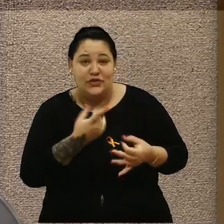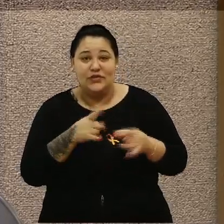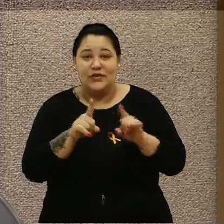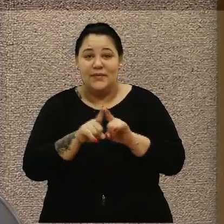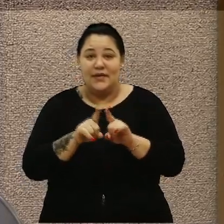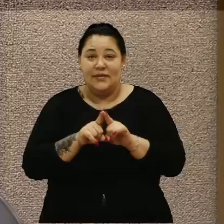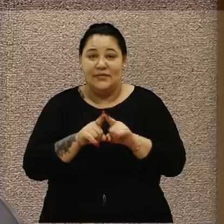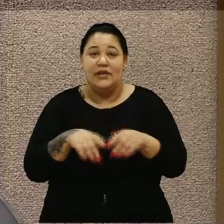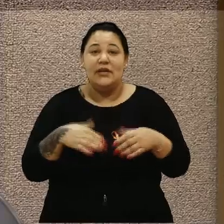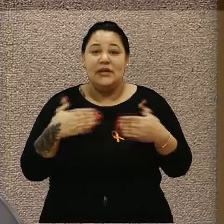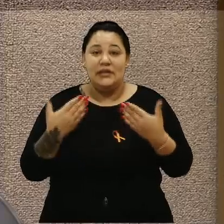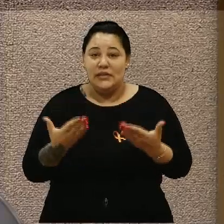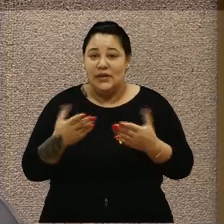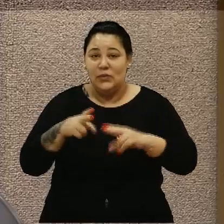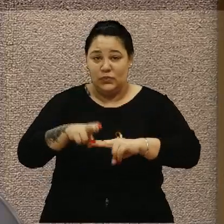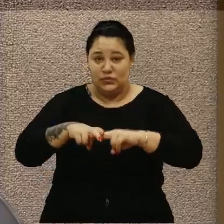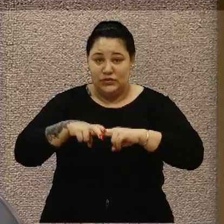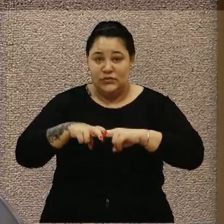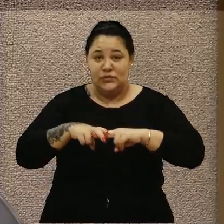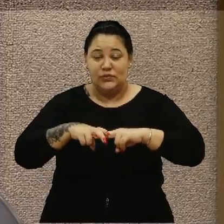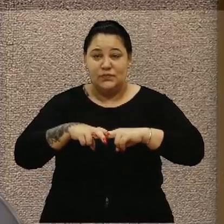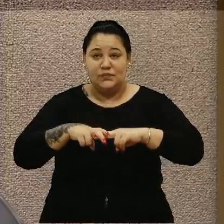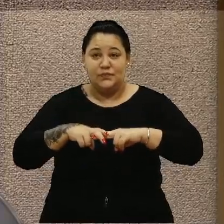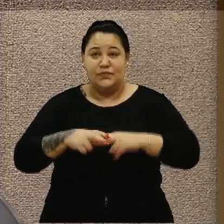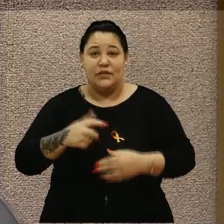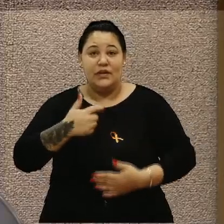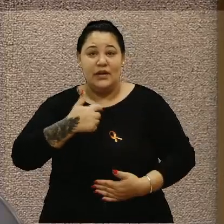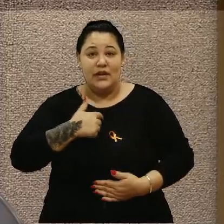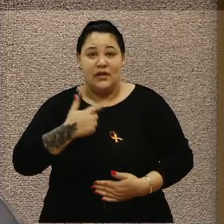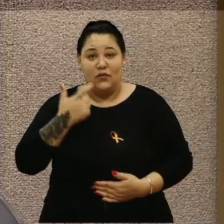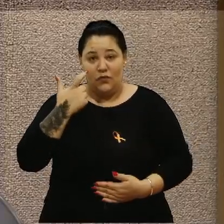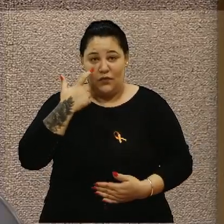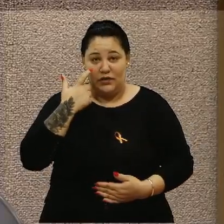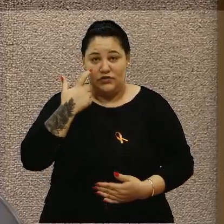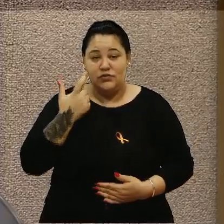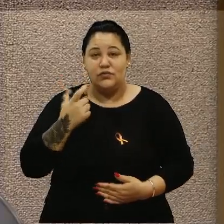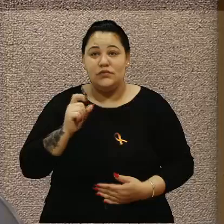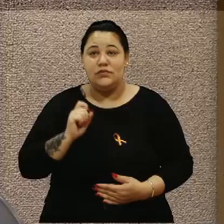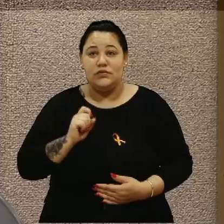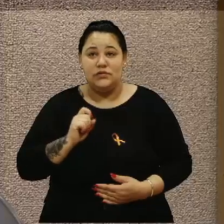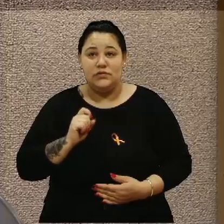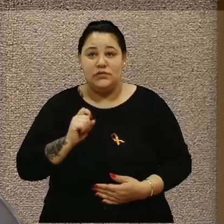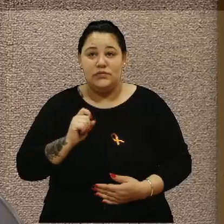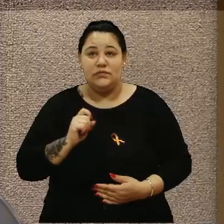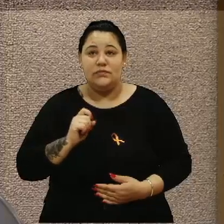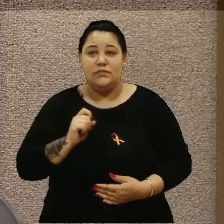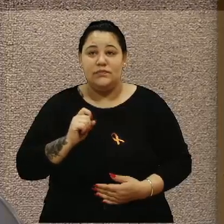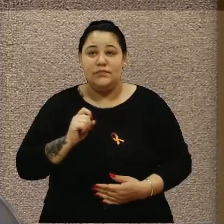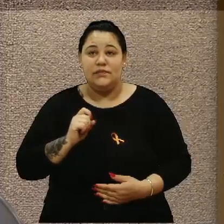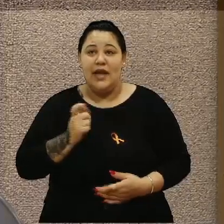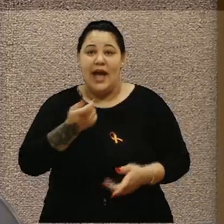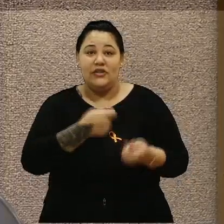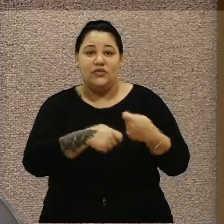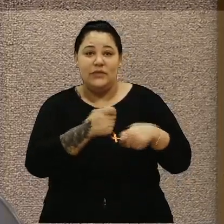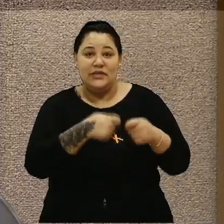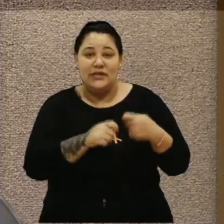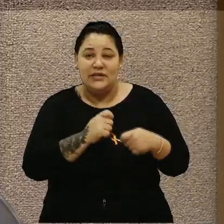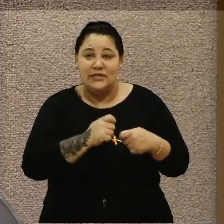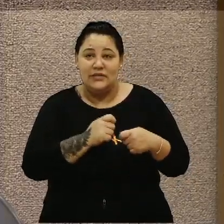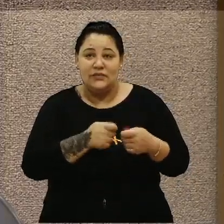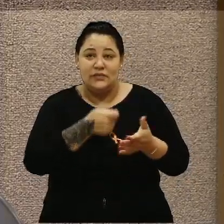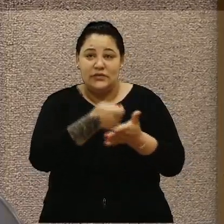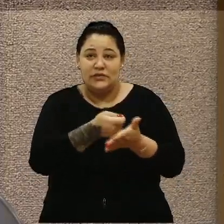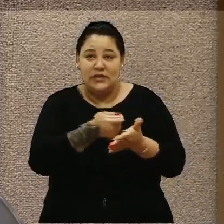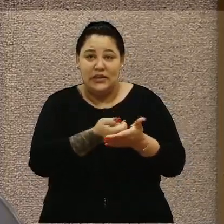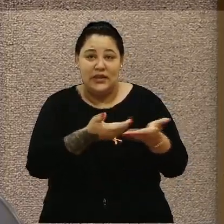nesse sentido, eu vejo que a atual administração tem buscado tratar